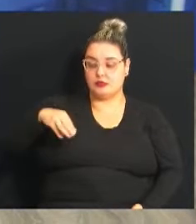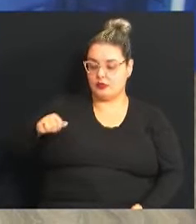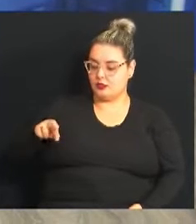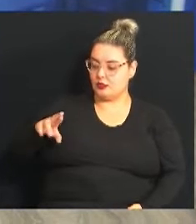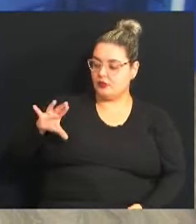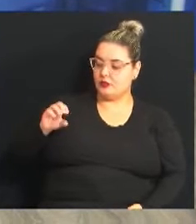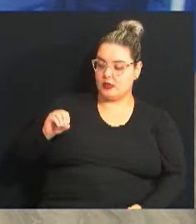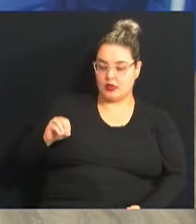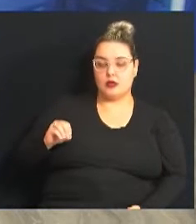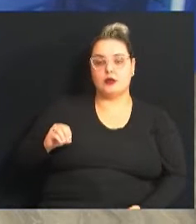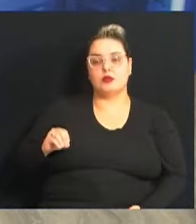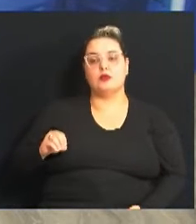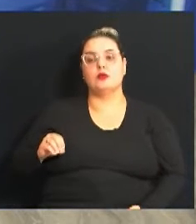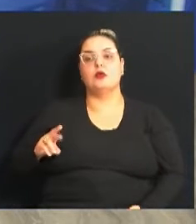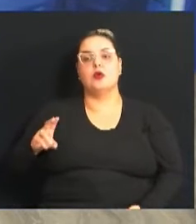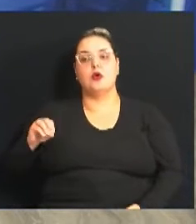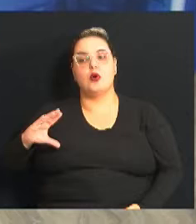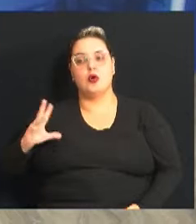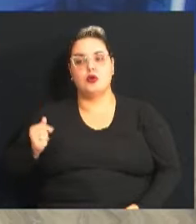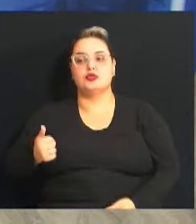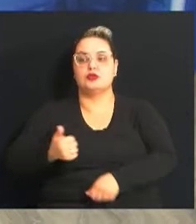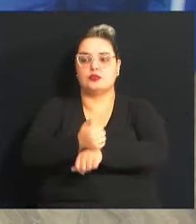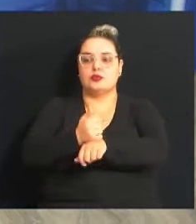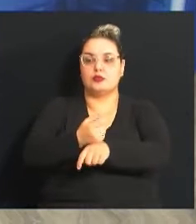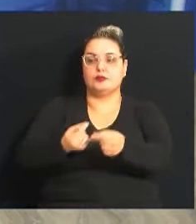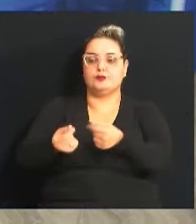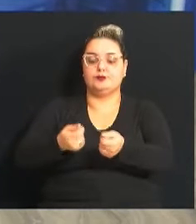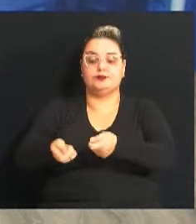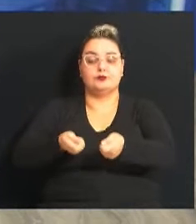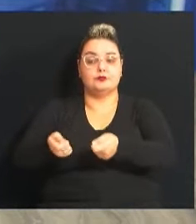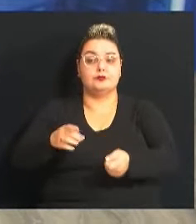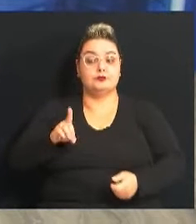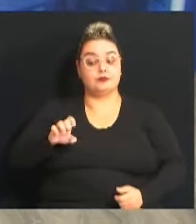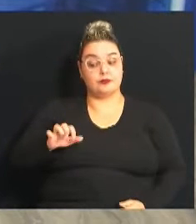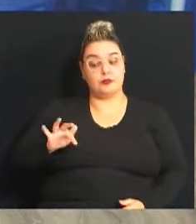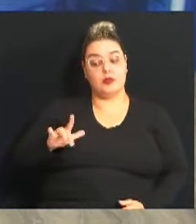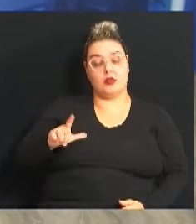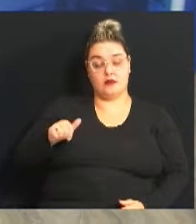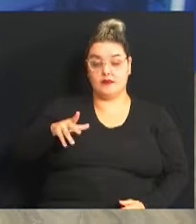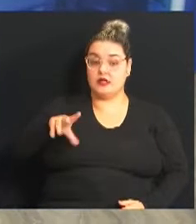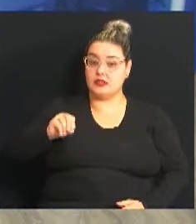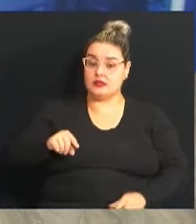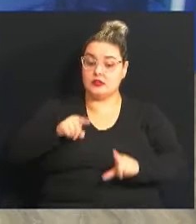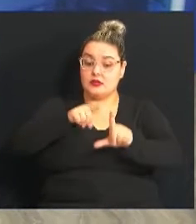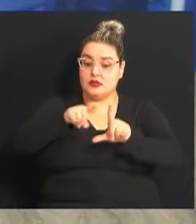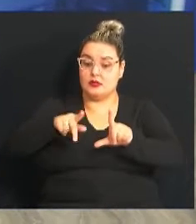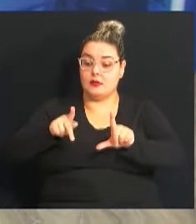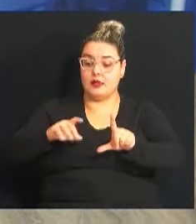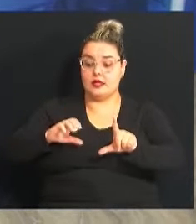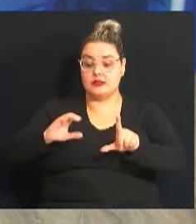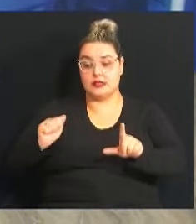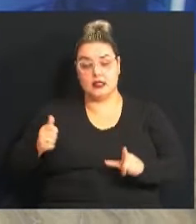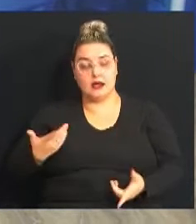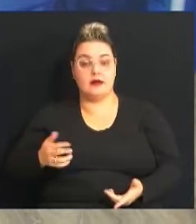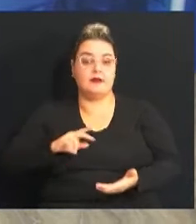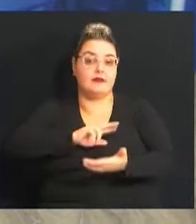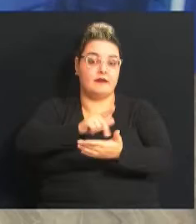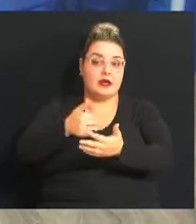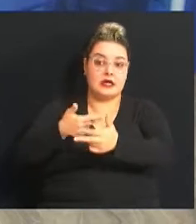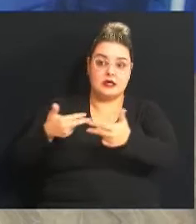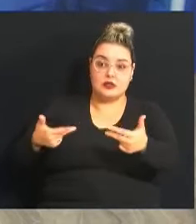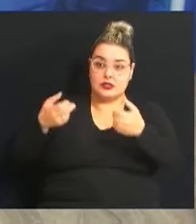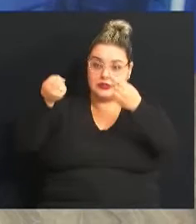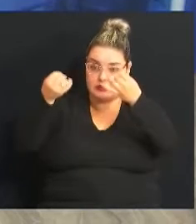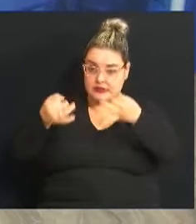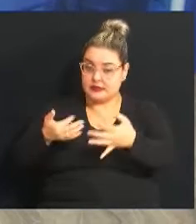Antônio Rocha, economista, conversando sobre deflação, índices de IPCA, várias questões aqui que a gente explicou para